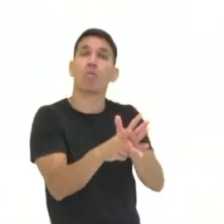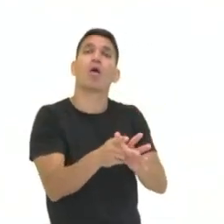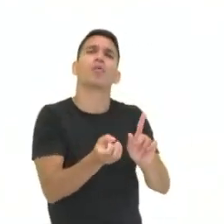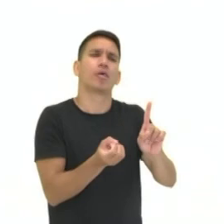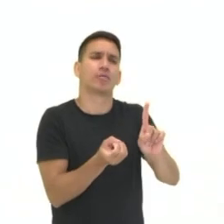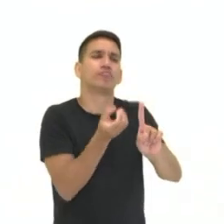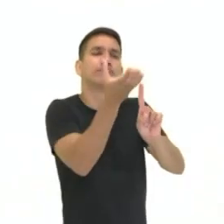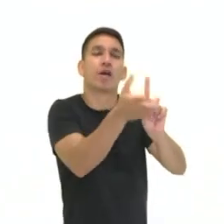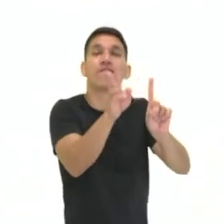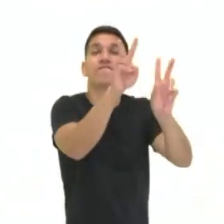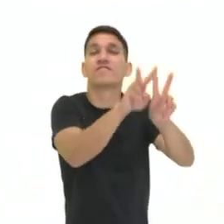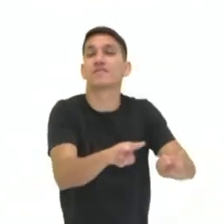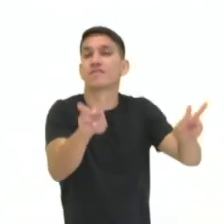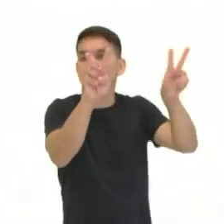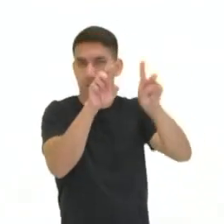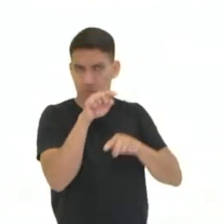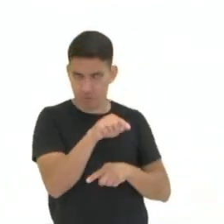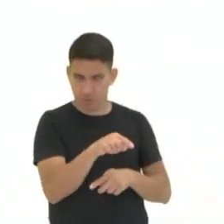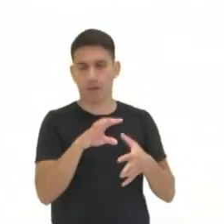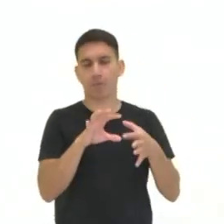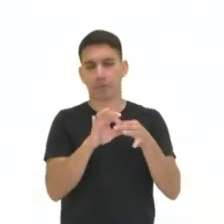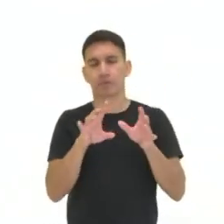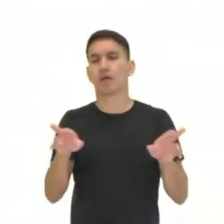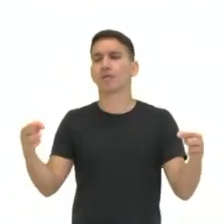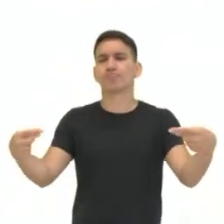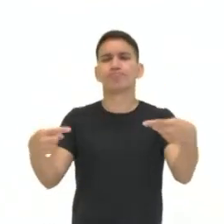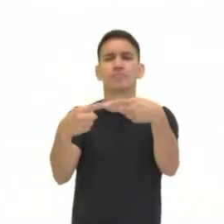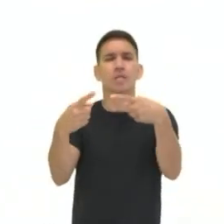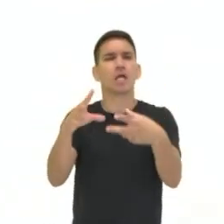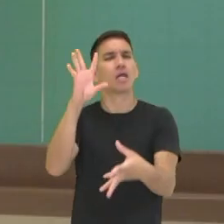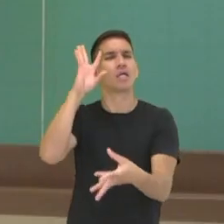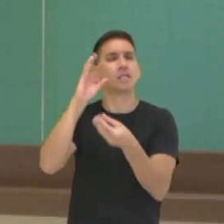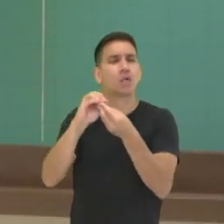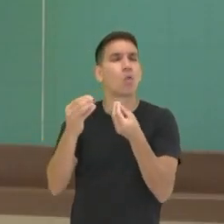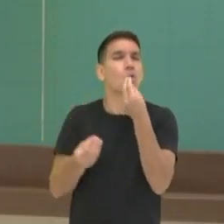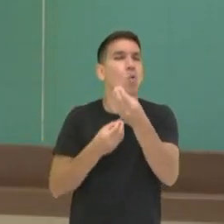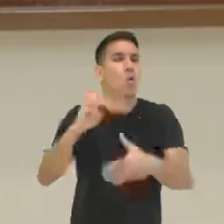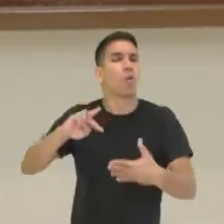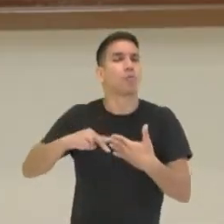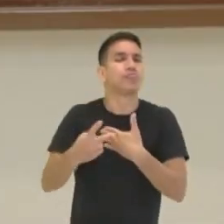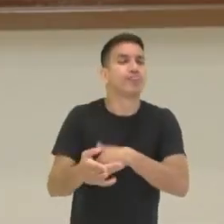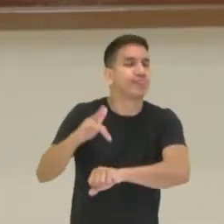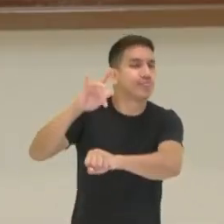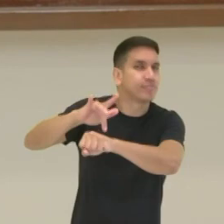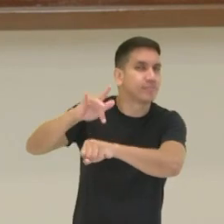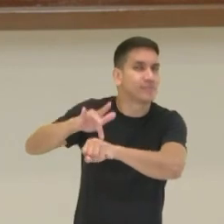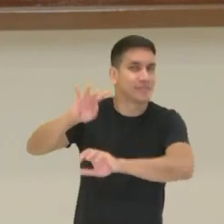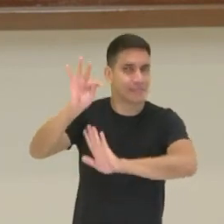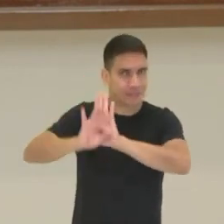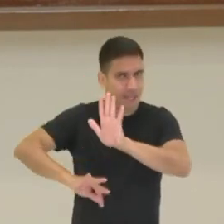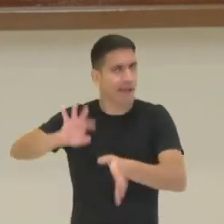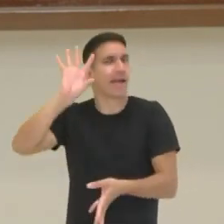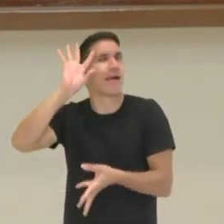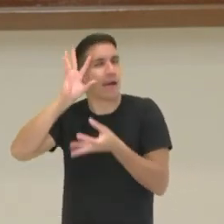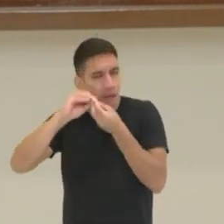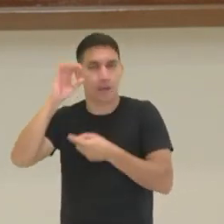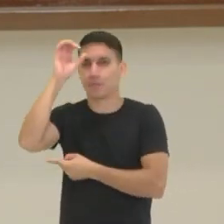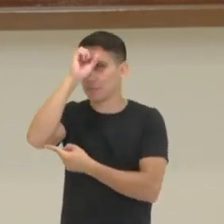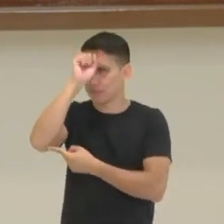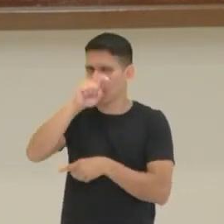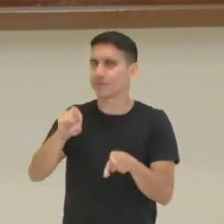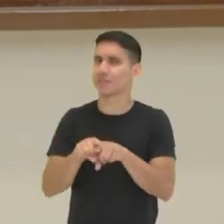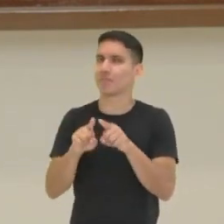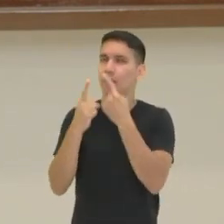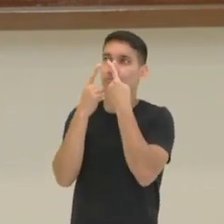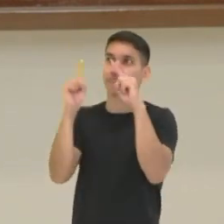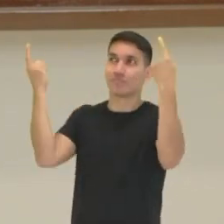visual, e identificamos os efeitos de ironia no texto. Então, aprendemos ali também a questão da utilização dos balões de diálogo,